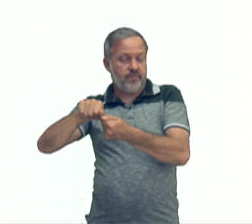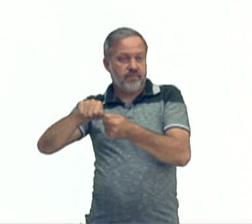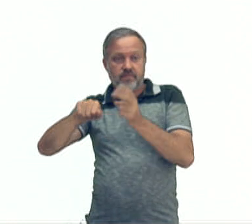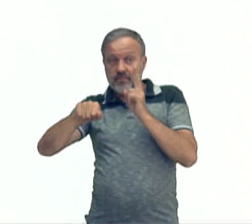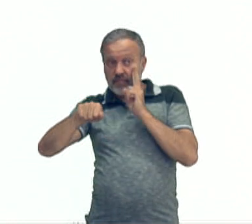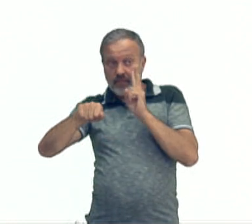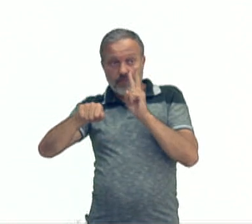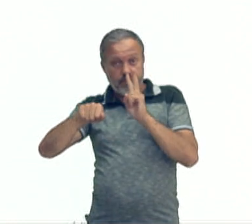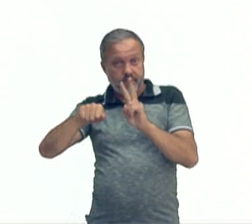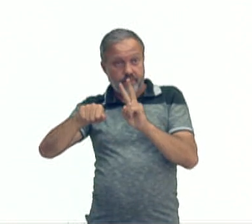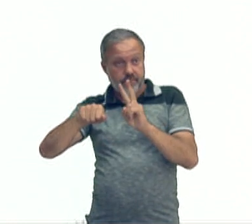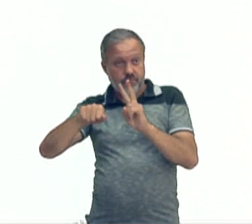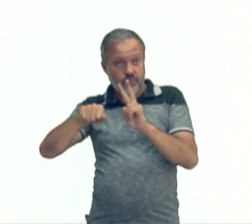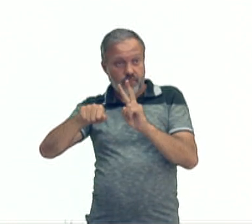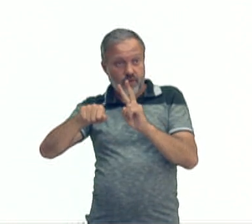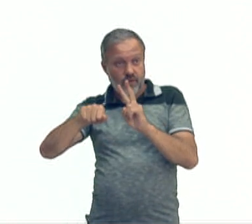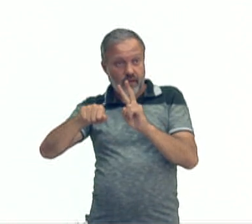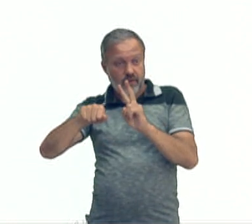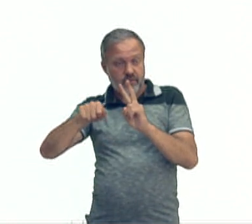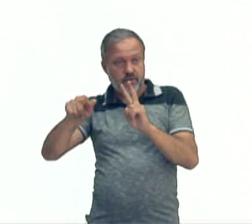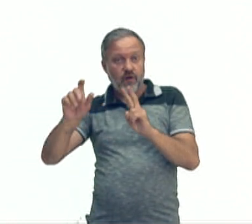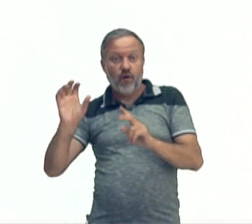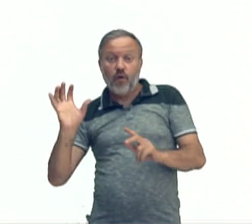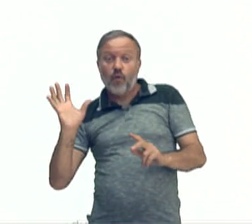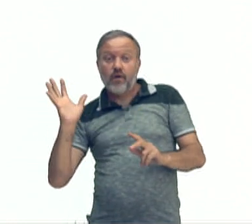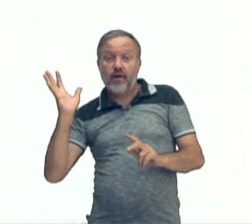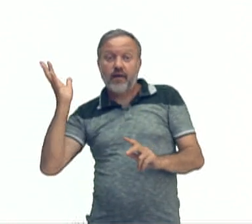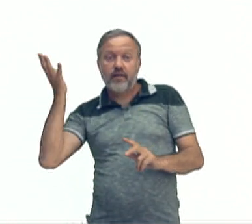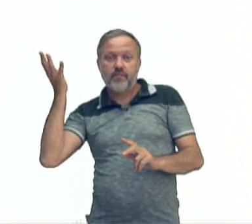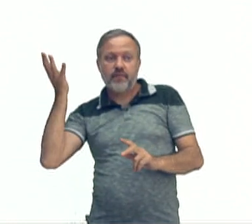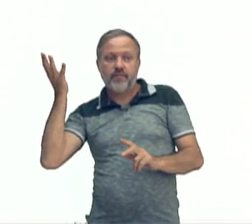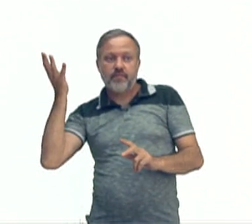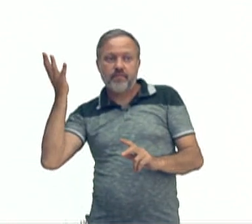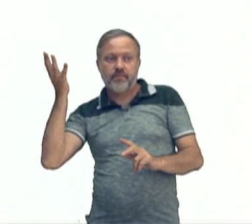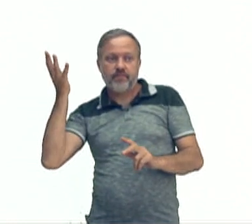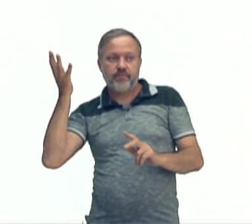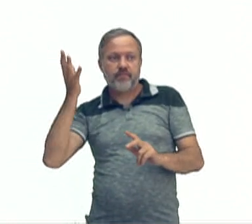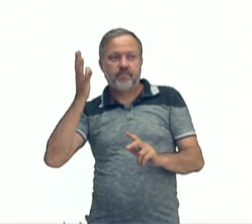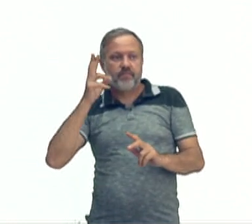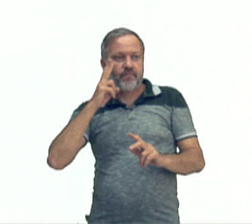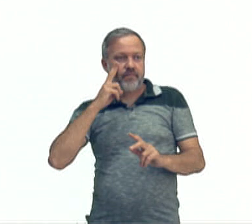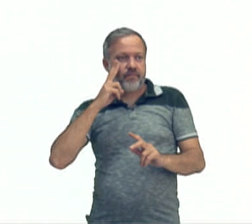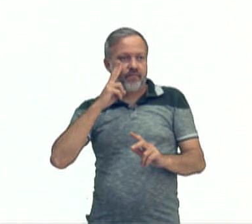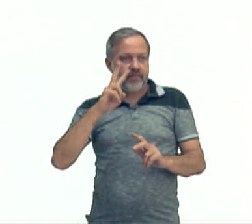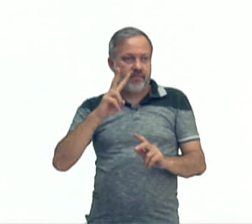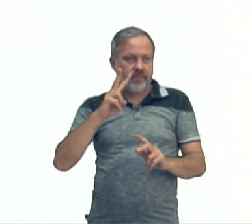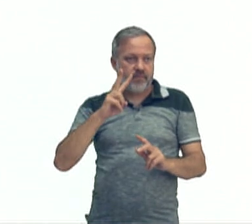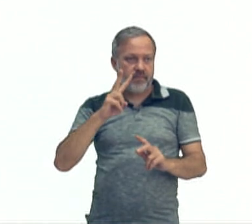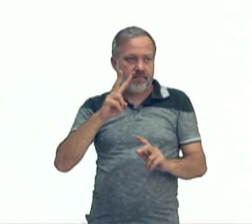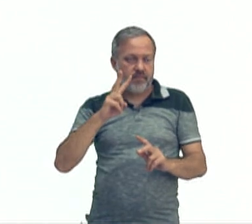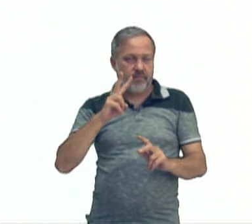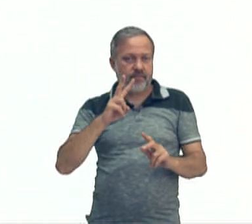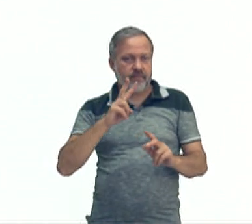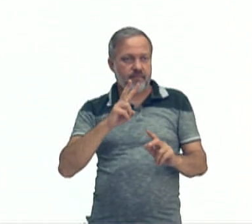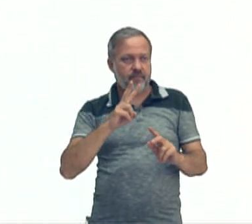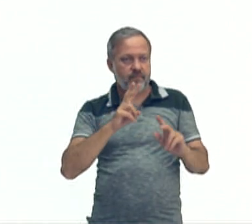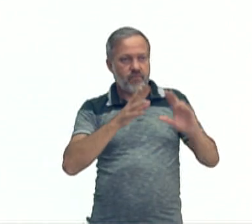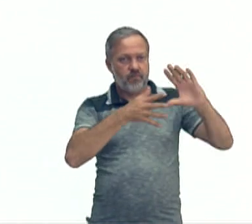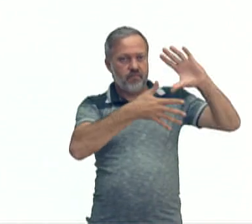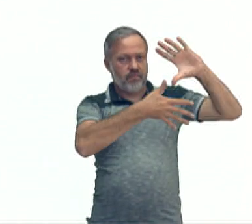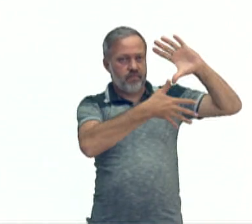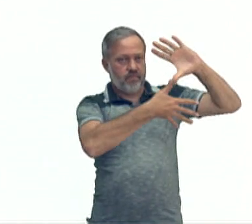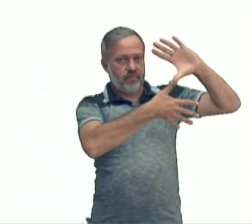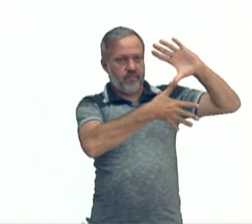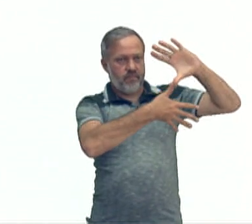aí o mundo de conforme as zonas climáticas. Então, você tem aqui esse espaço da zona intertropical, entre